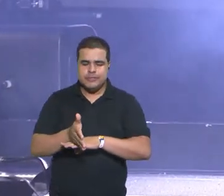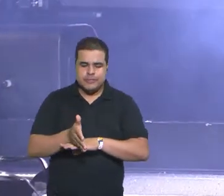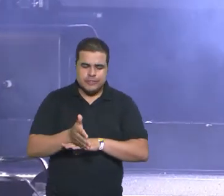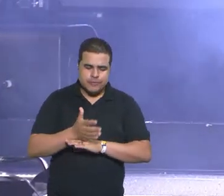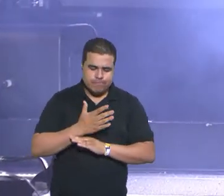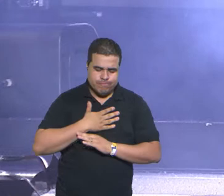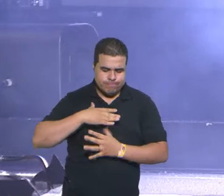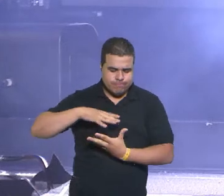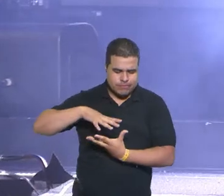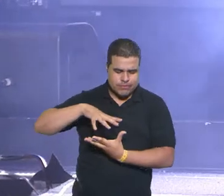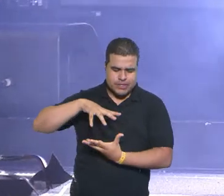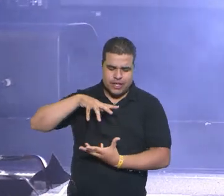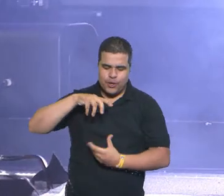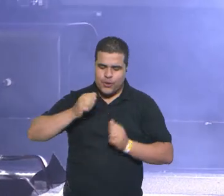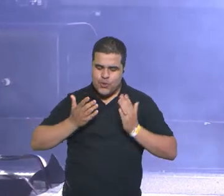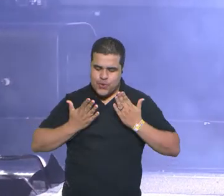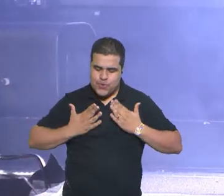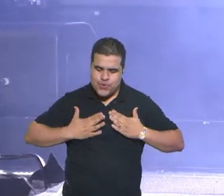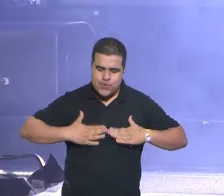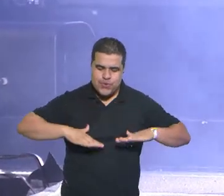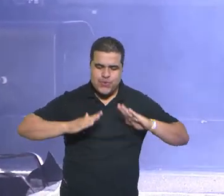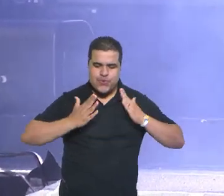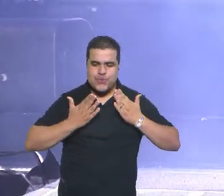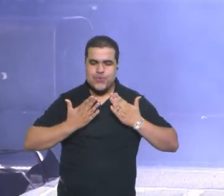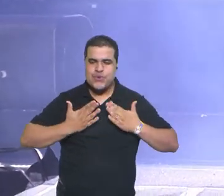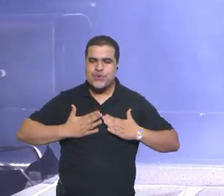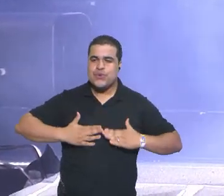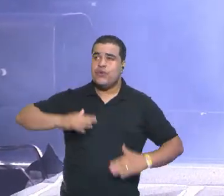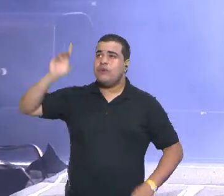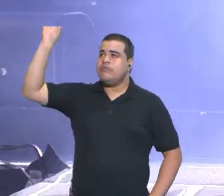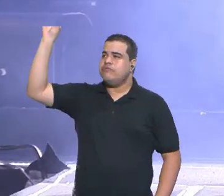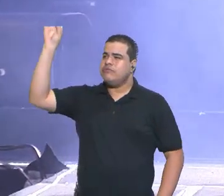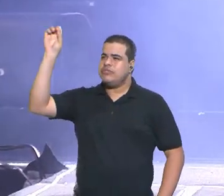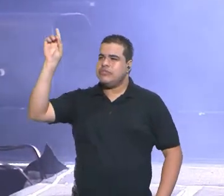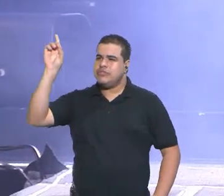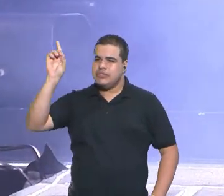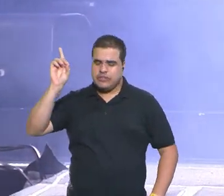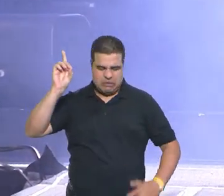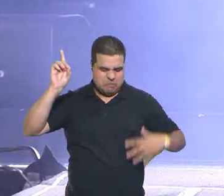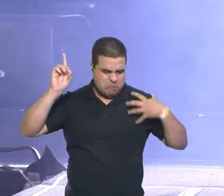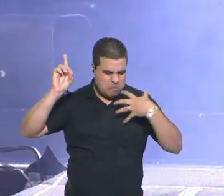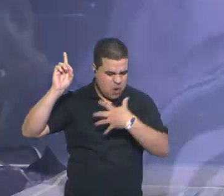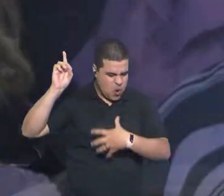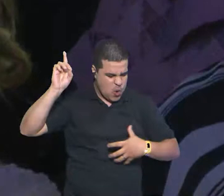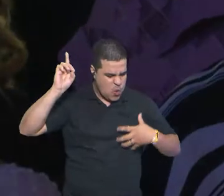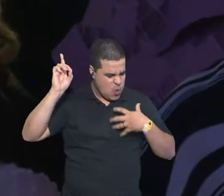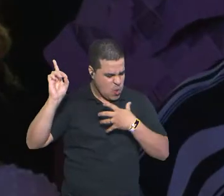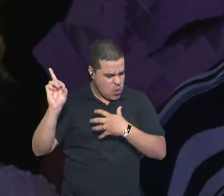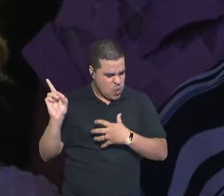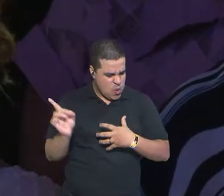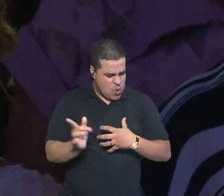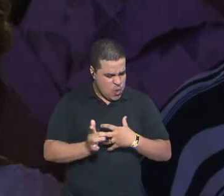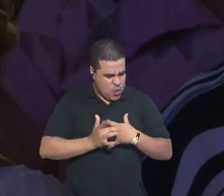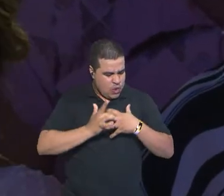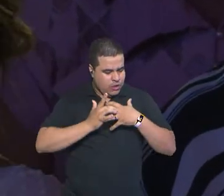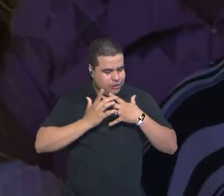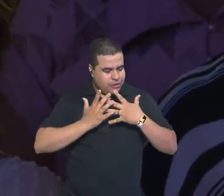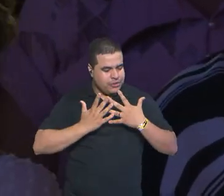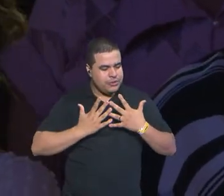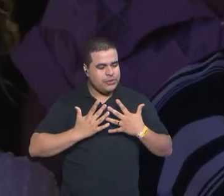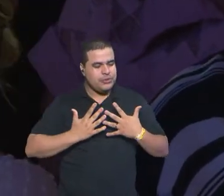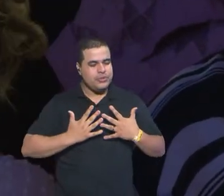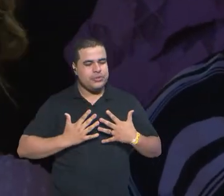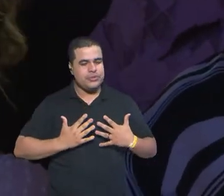Descansa em minha alma e acalma a tempestade que agita